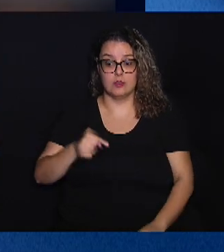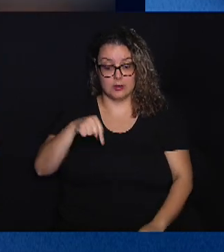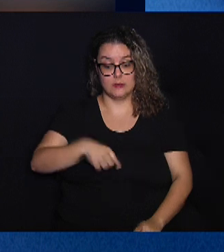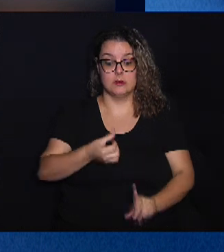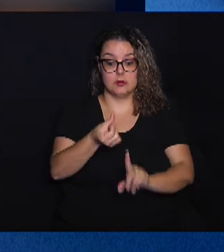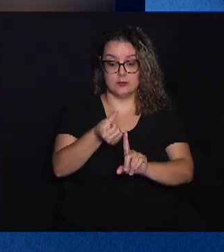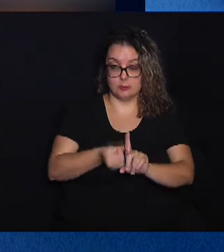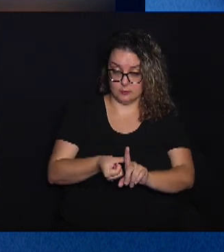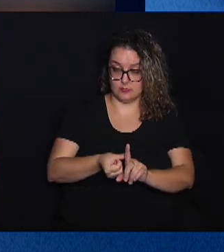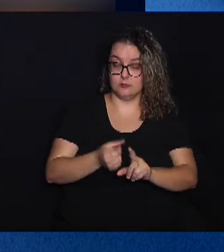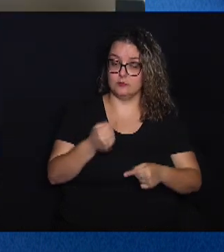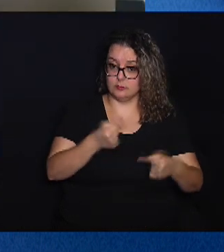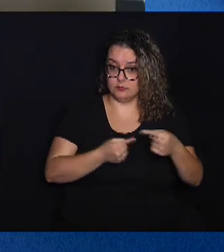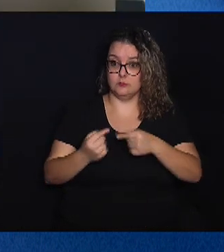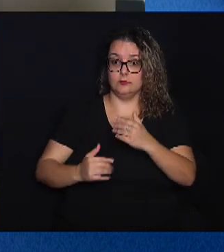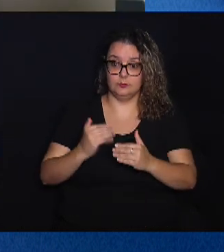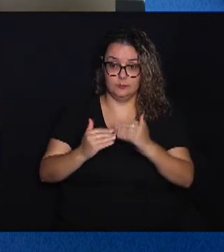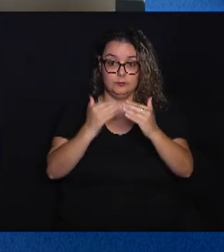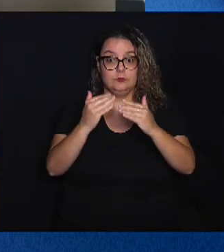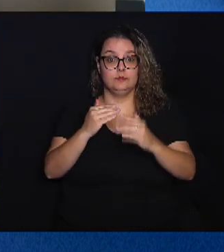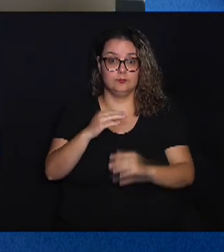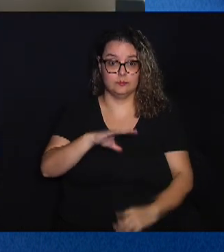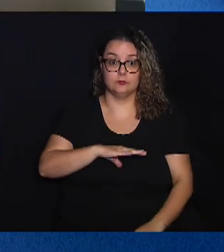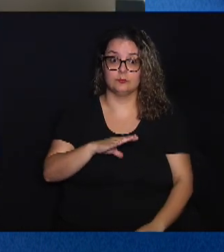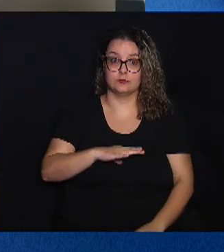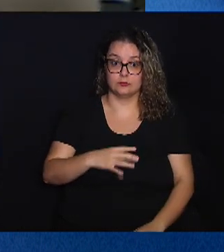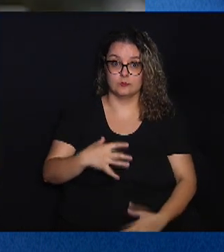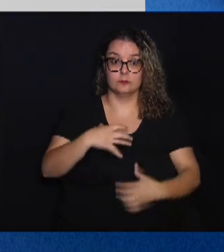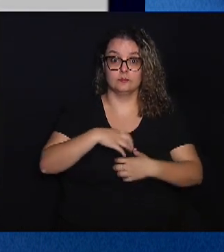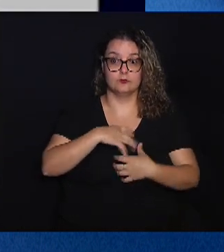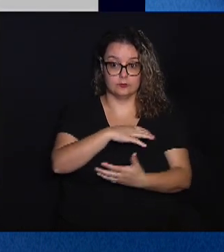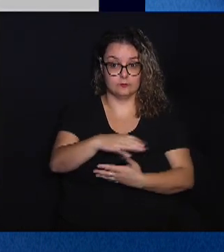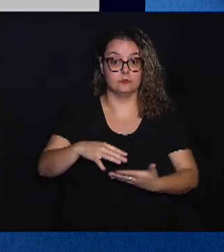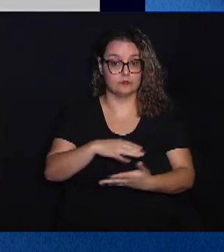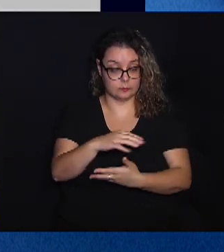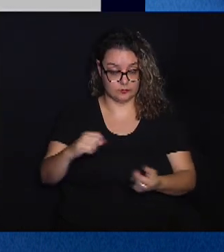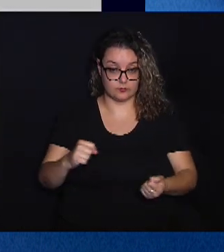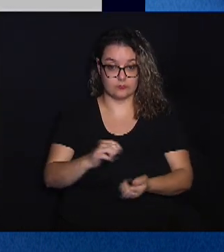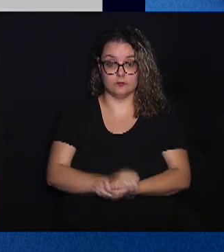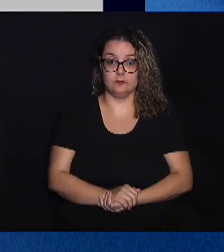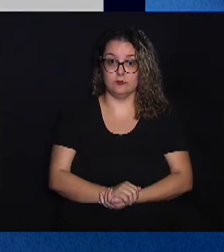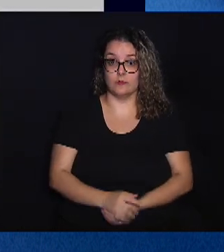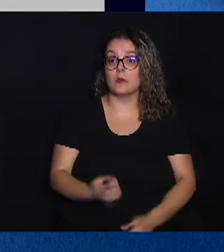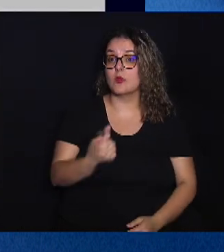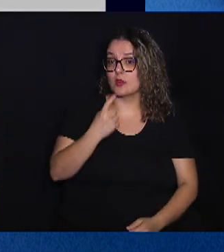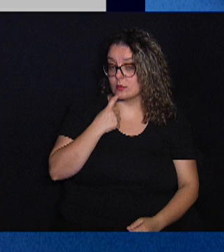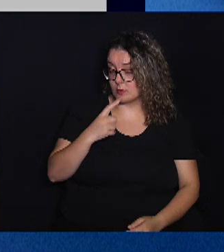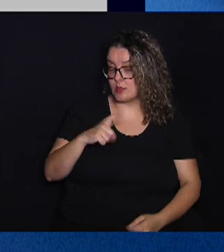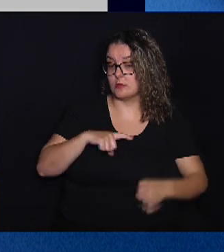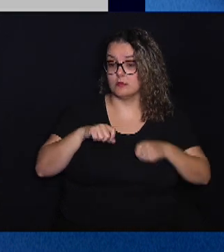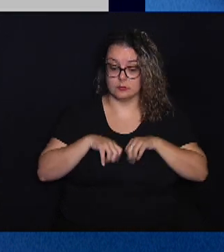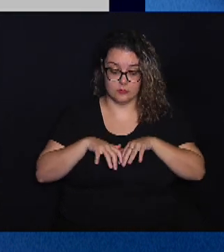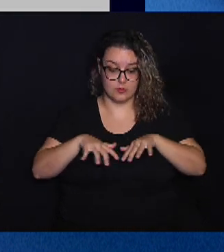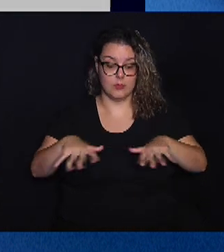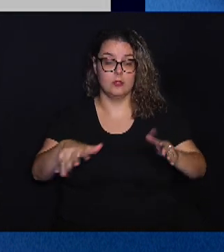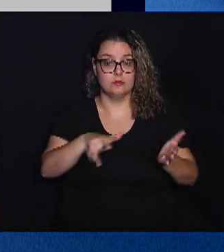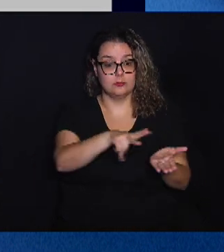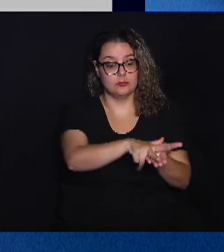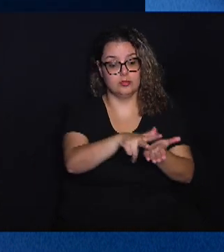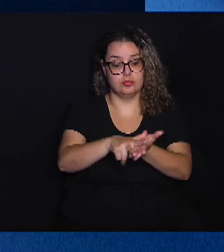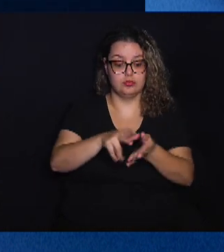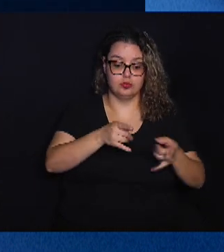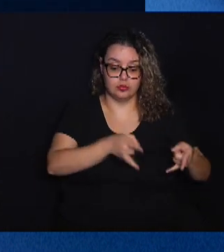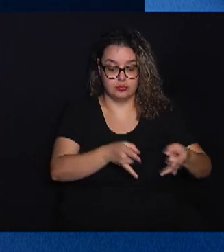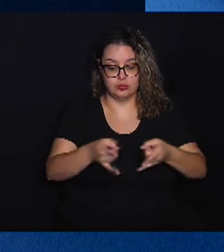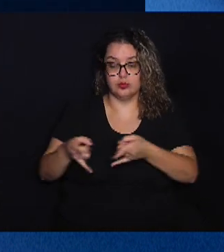debate desenvolvimento das cidades de maneira sustentável. Campinas tem ampliação de leitos do SUS